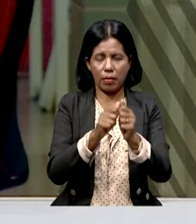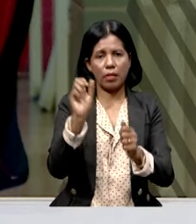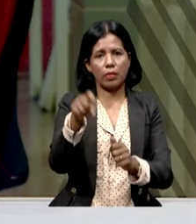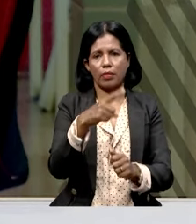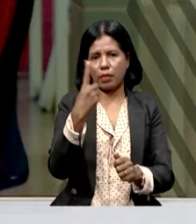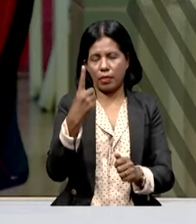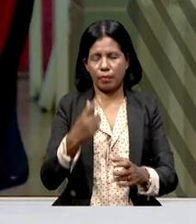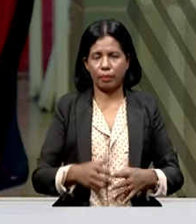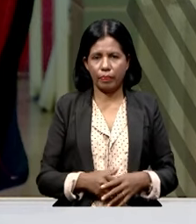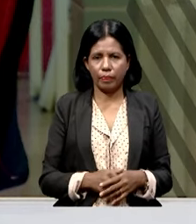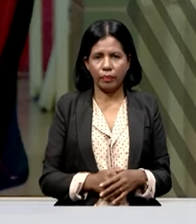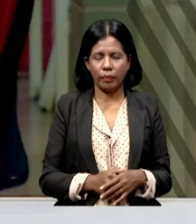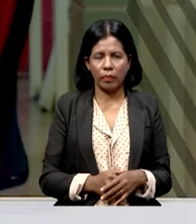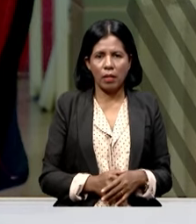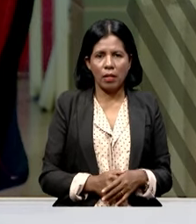ilha.